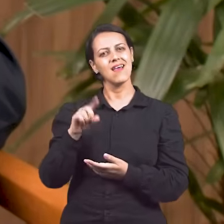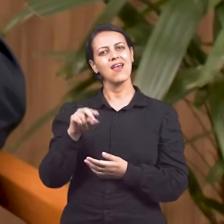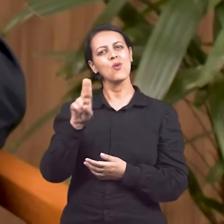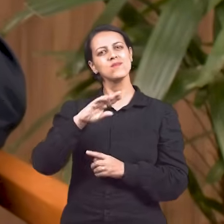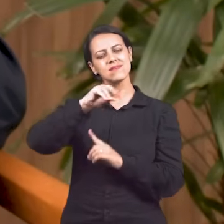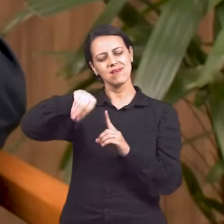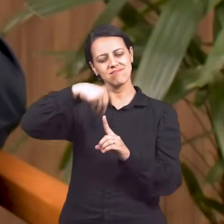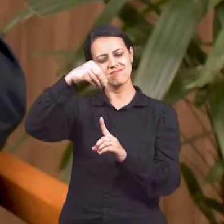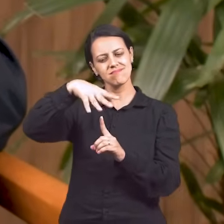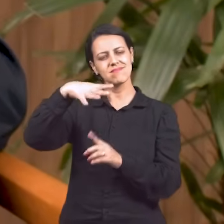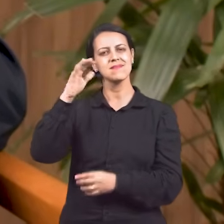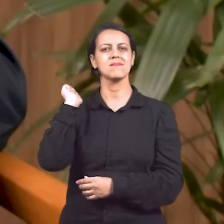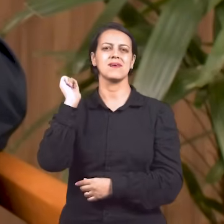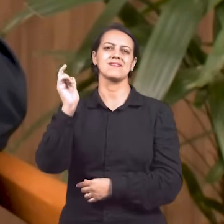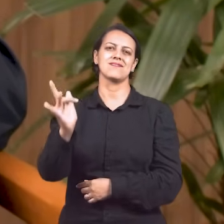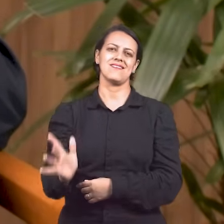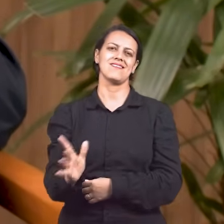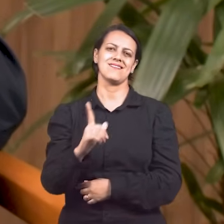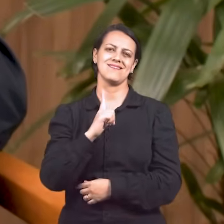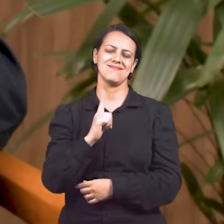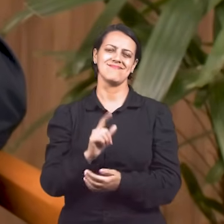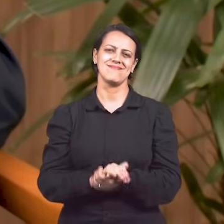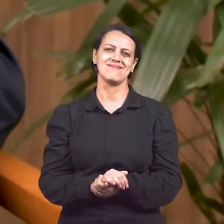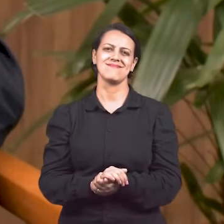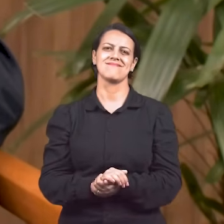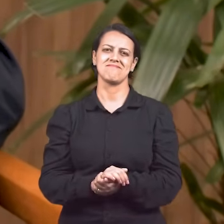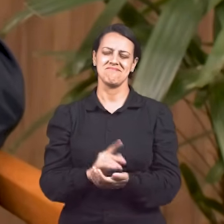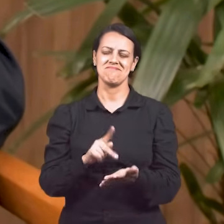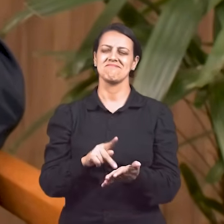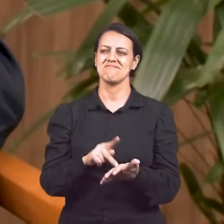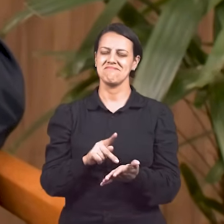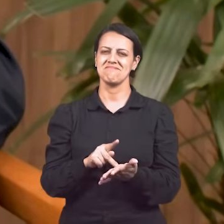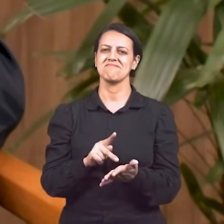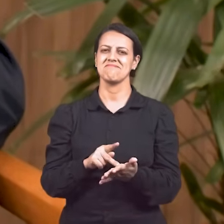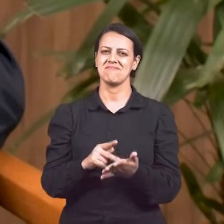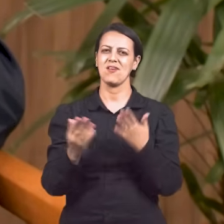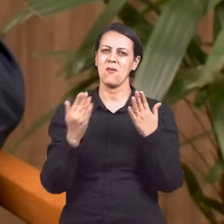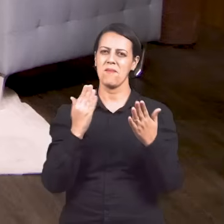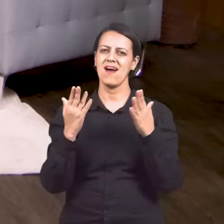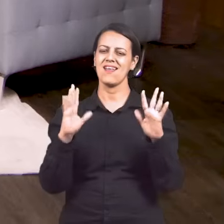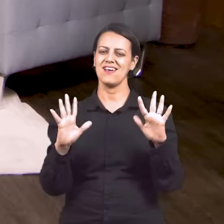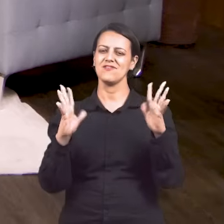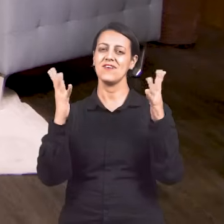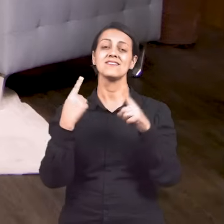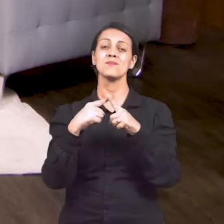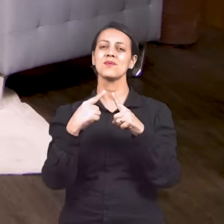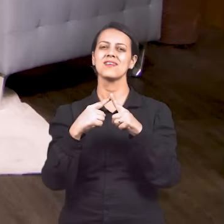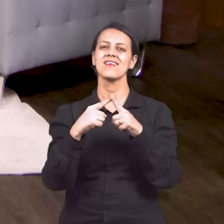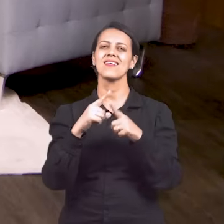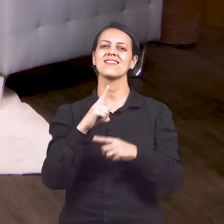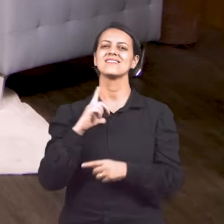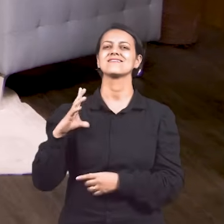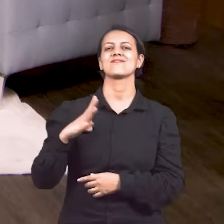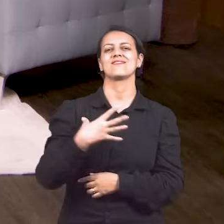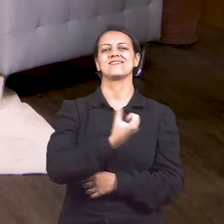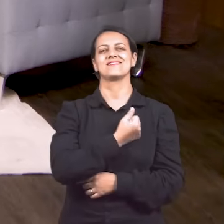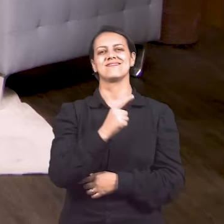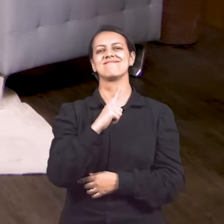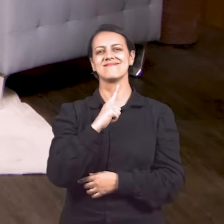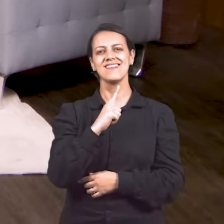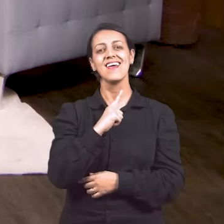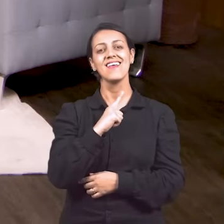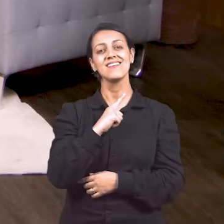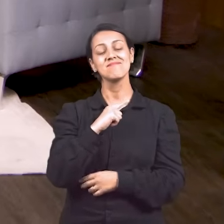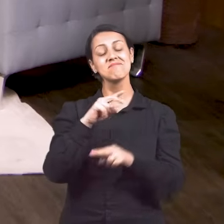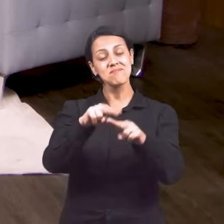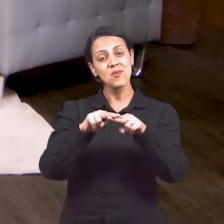experiência que o Senhor nos dá, é o recurso da madrugada. É verdade, realmente é uma festa porque é um